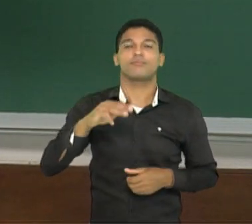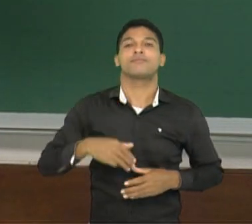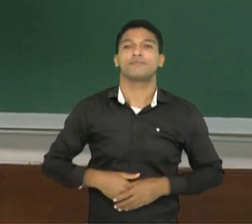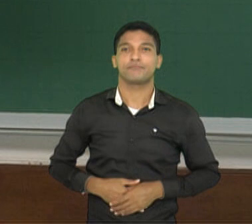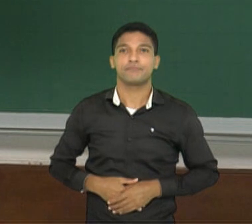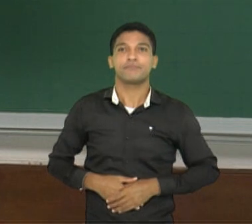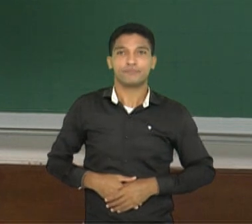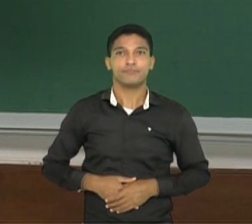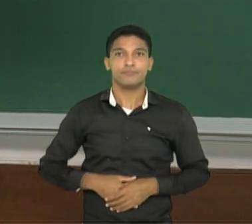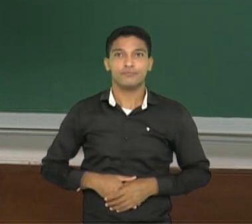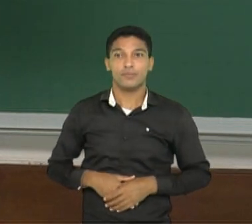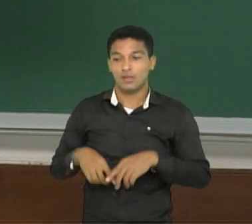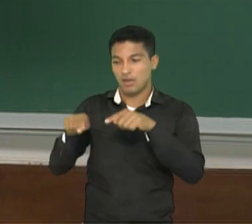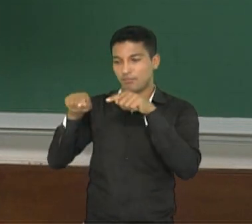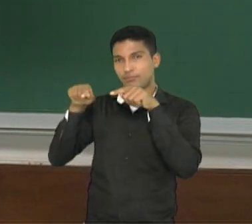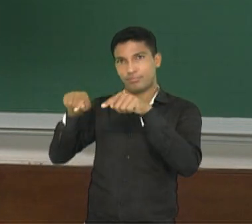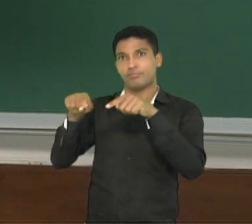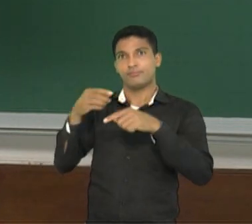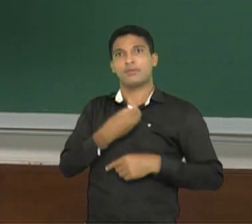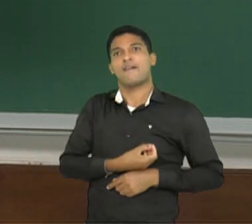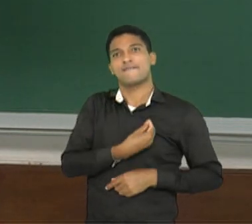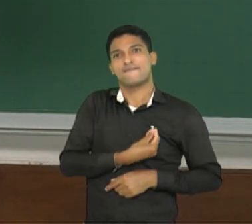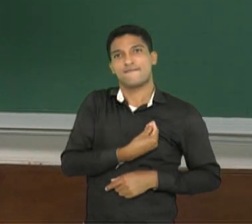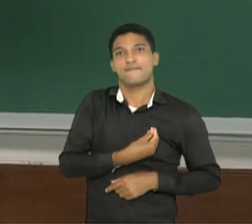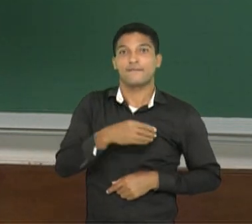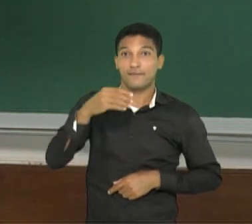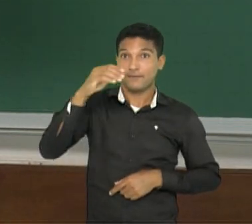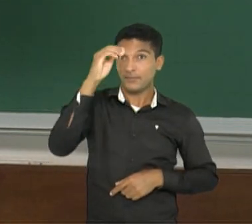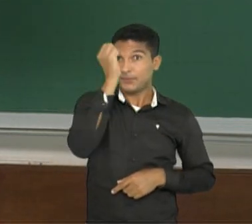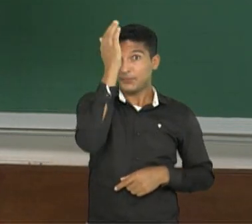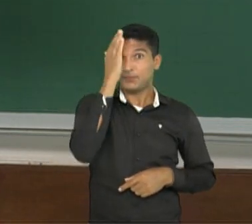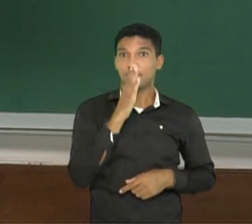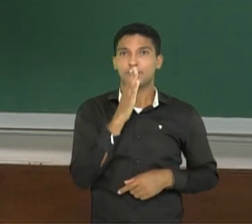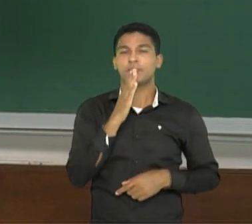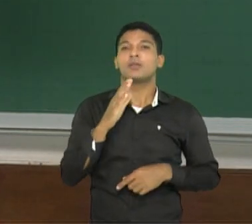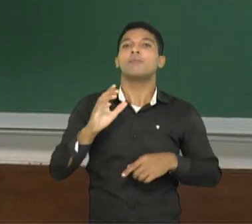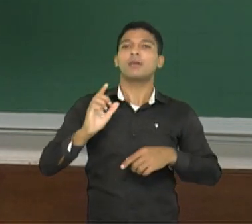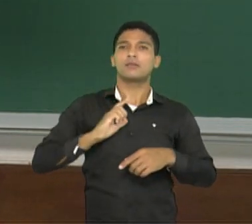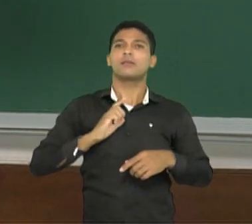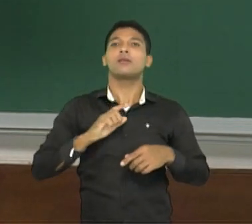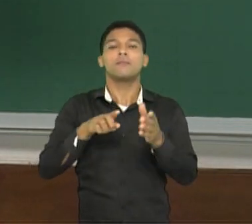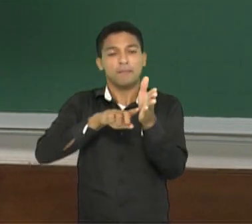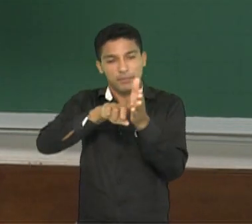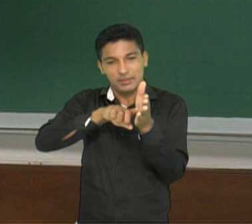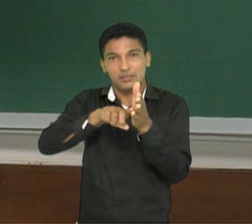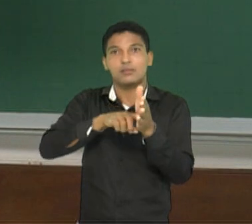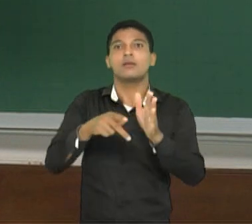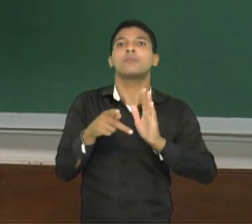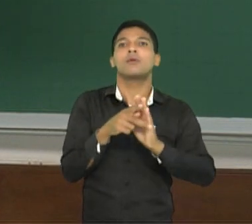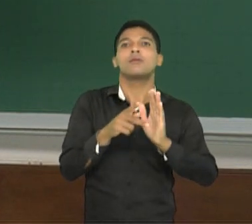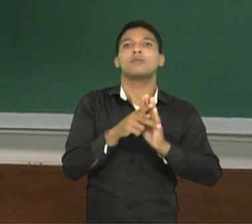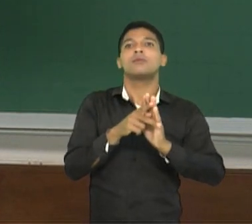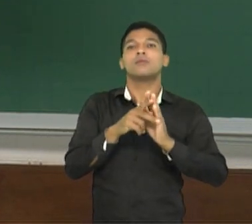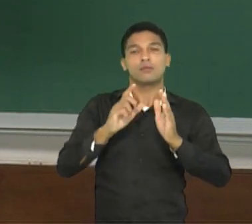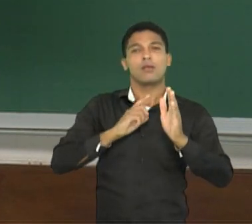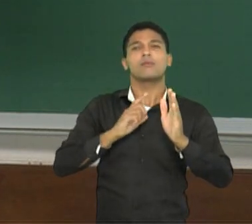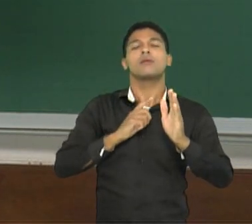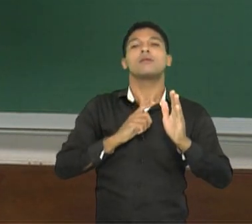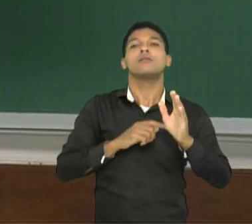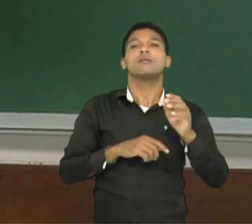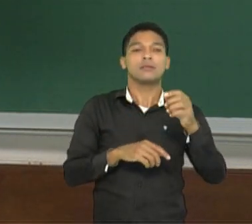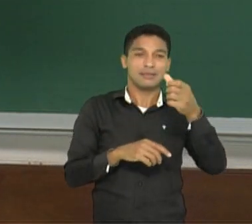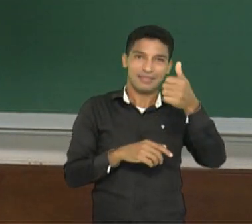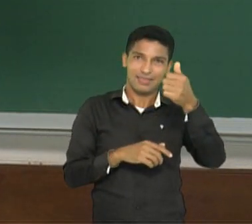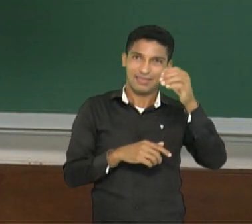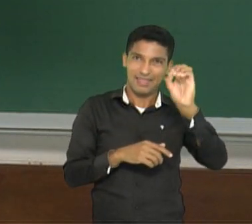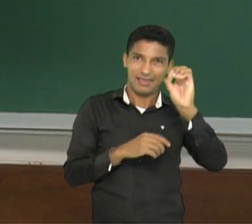lá do censo demográfico, que é feito de 10 em 10 anos? Então, 2010 teria que ter acontecido em 2020 também.